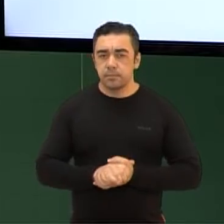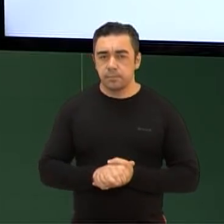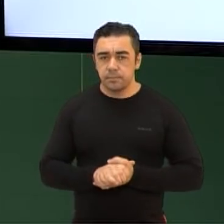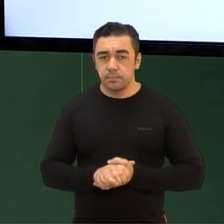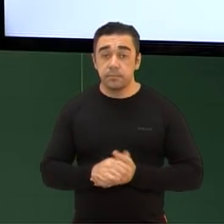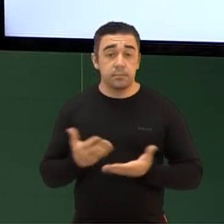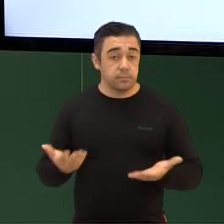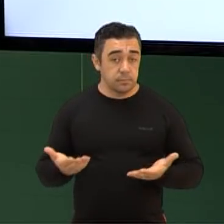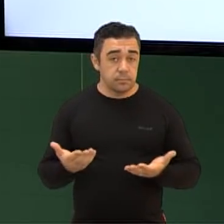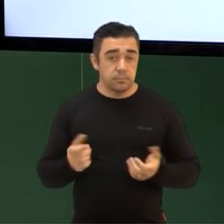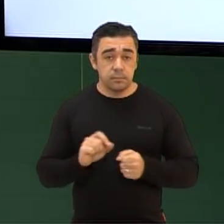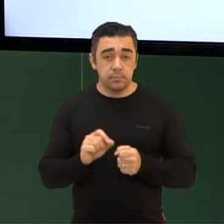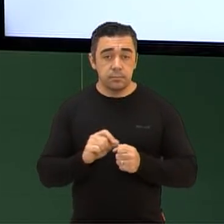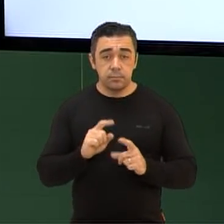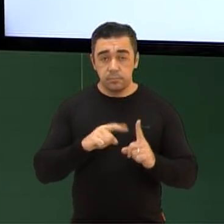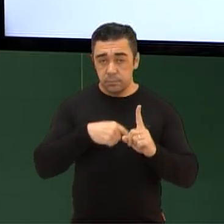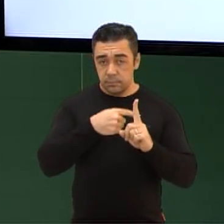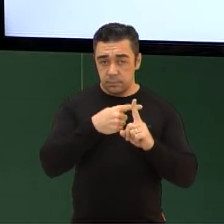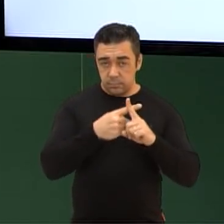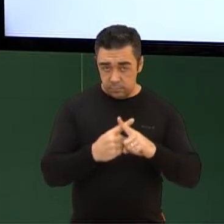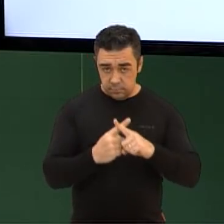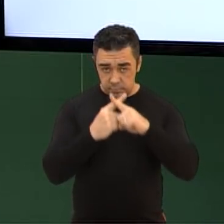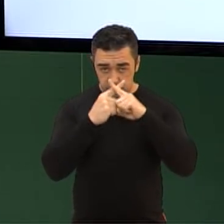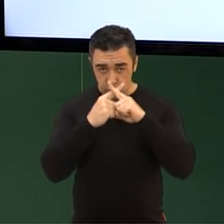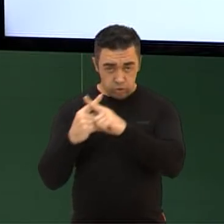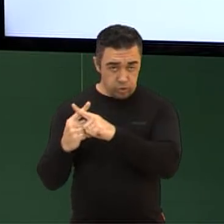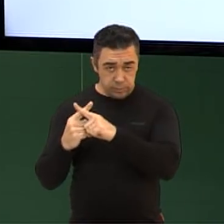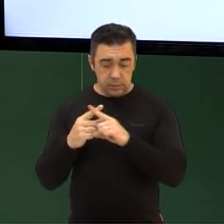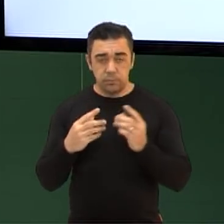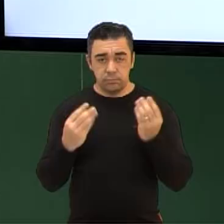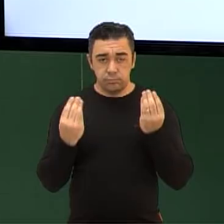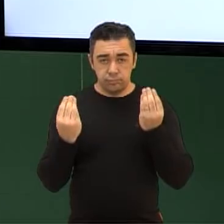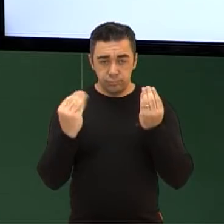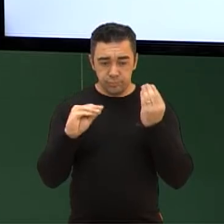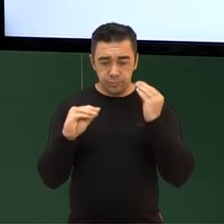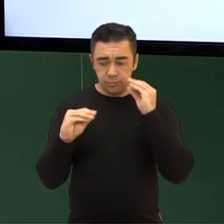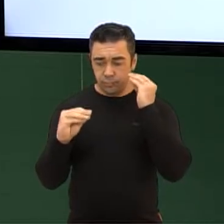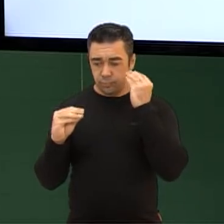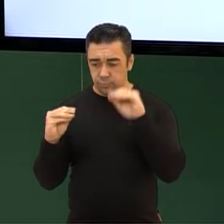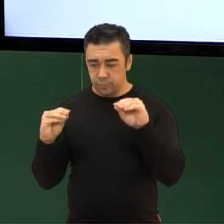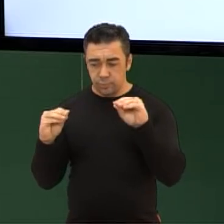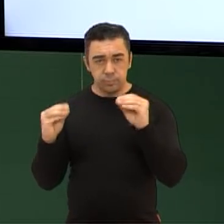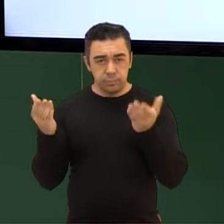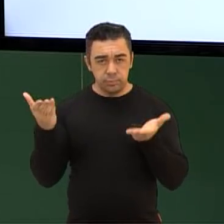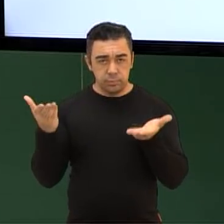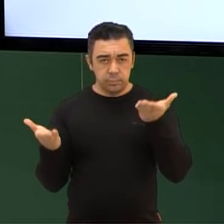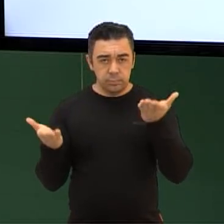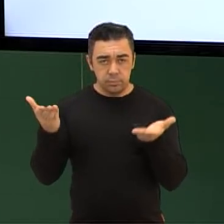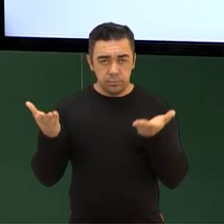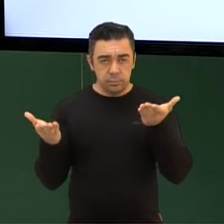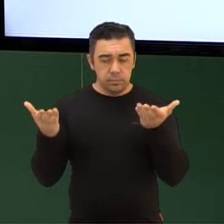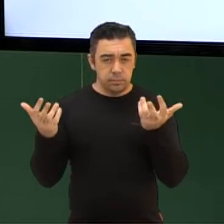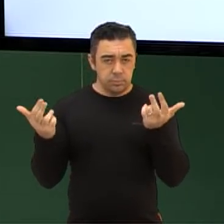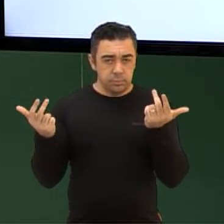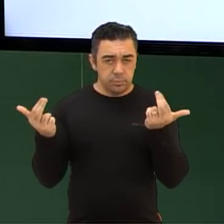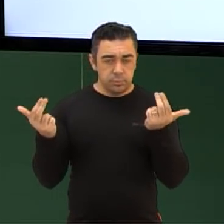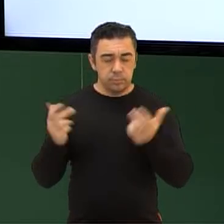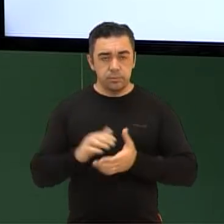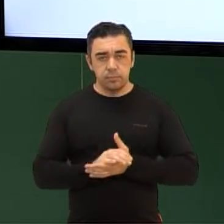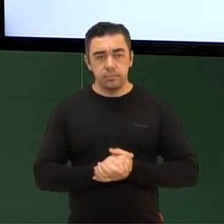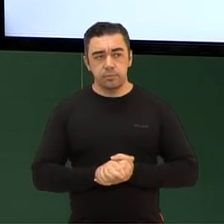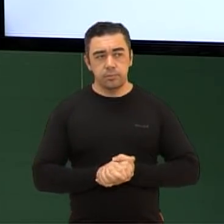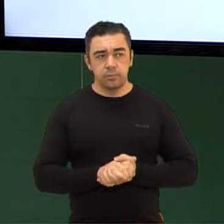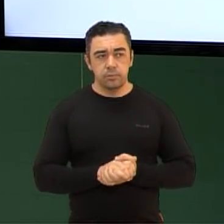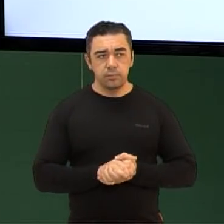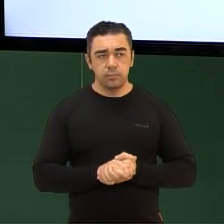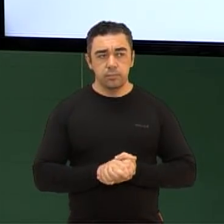o princípio multiplicativo. Então, o que nós podemos fazer para nós equilibrarmos essa balança? Se